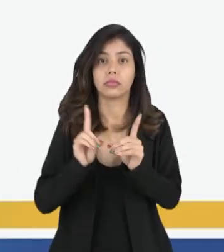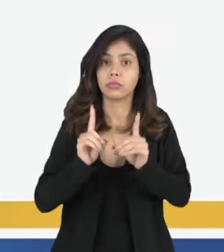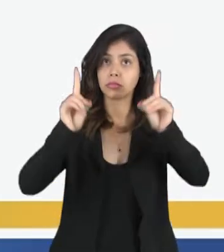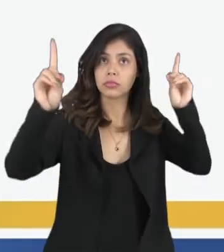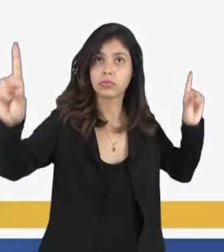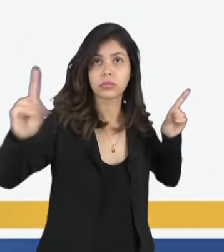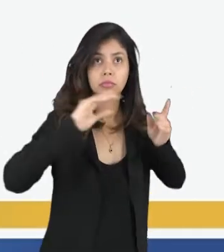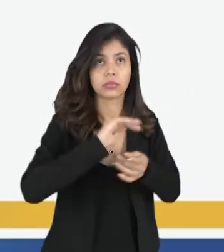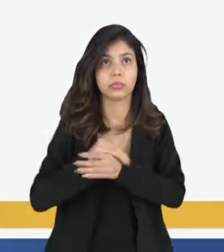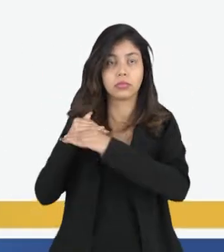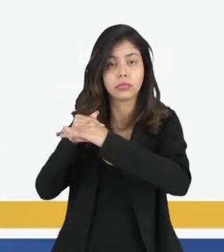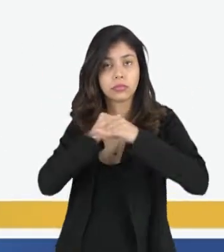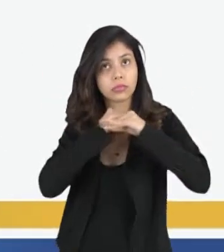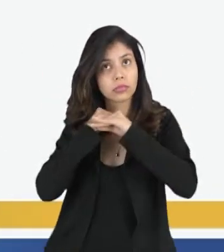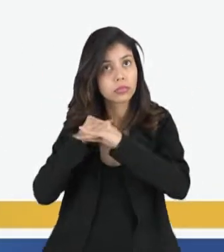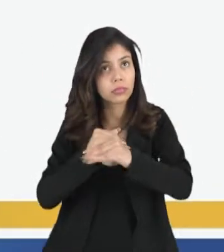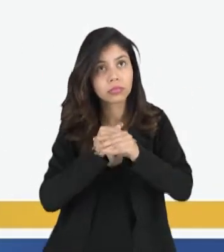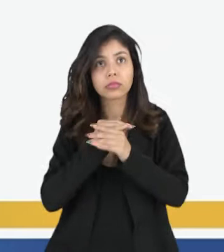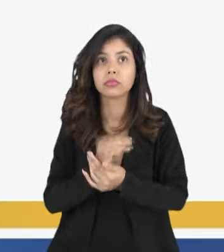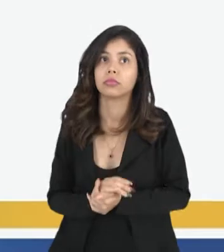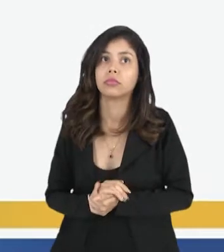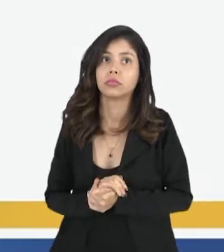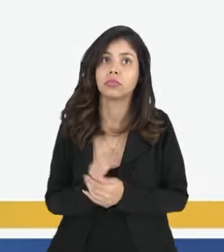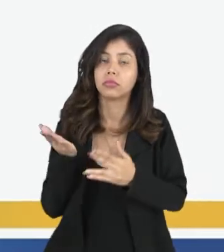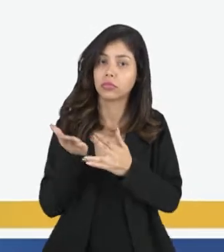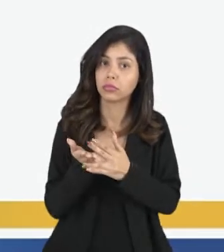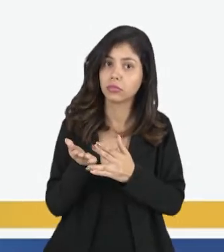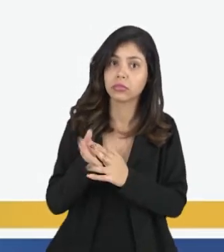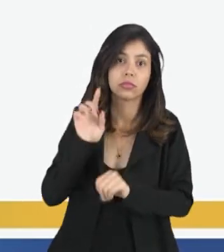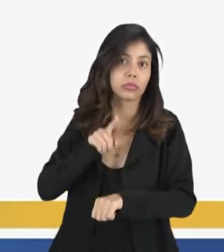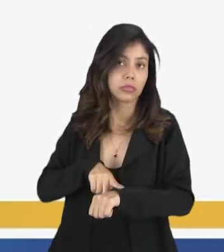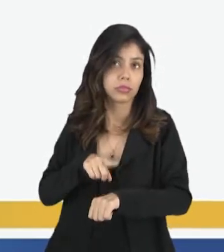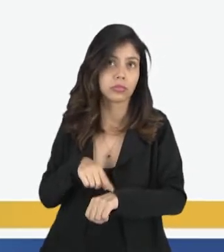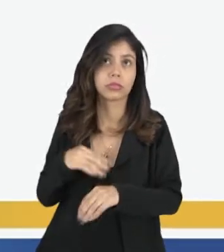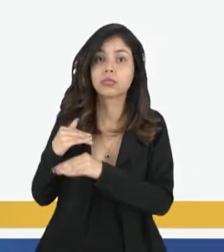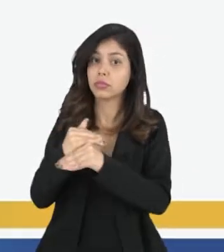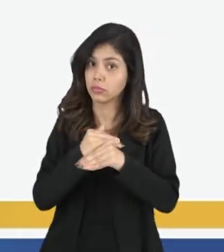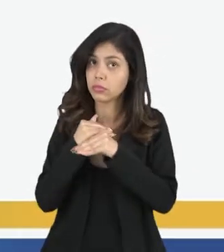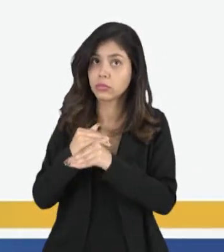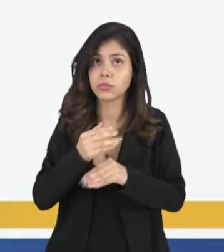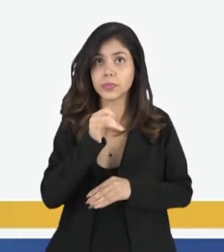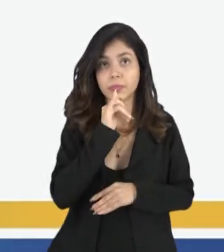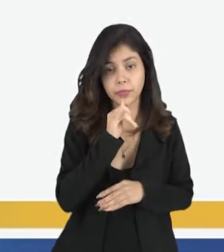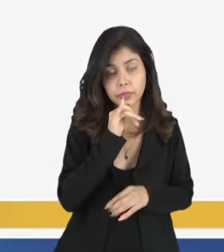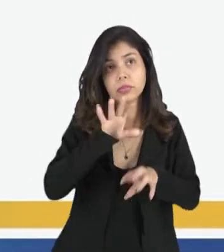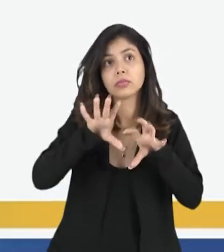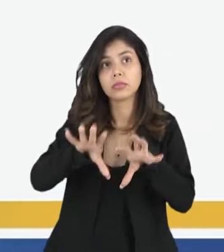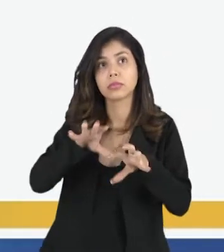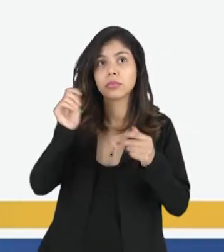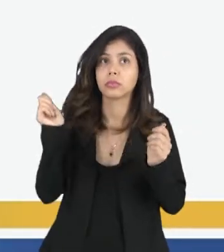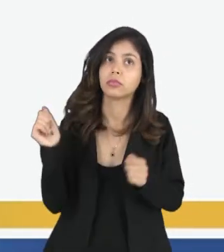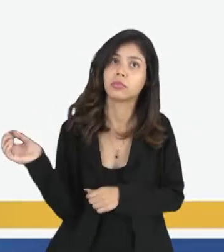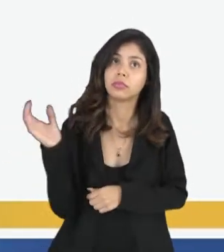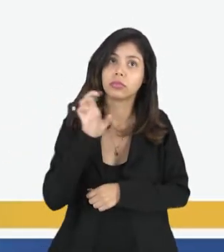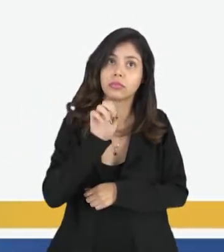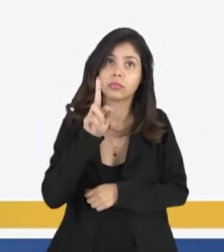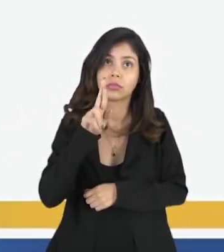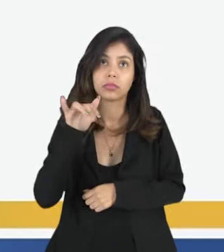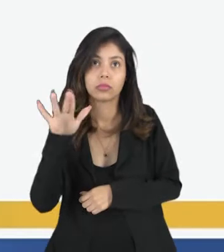distâncias percorridas elas são iguais para intervalo de tempos iguais. Então, por esse motivo, a velocidade